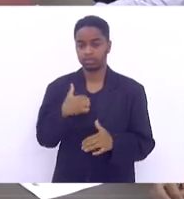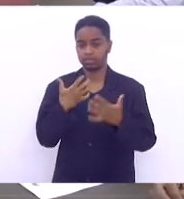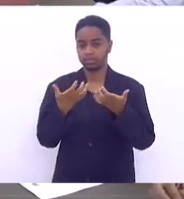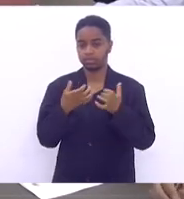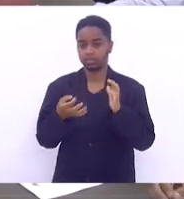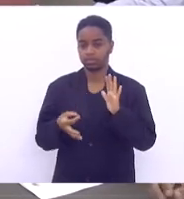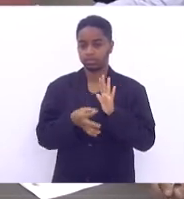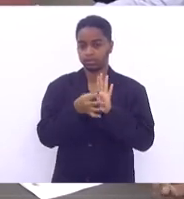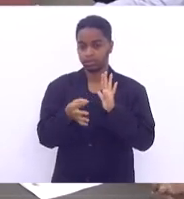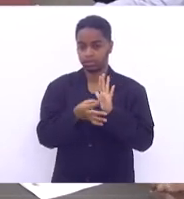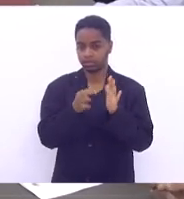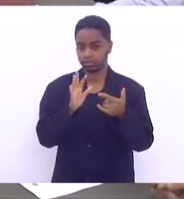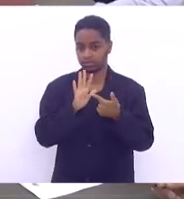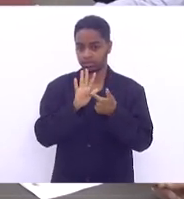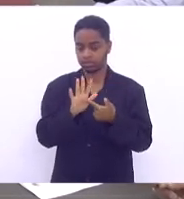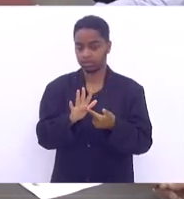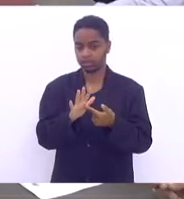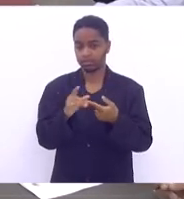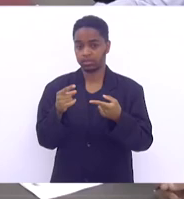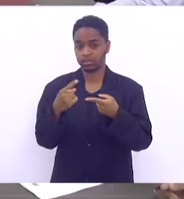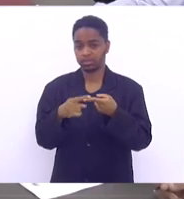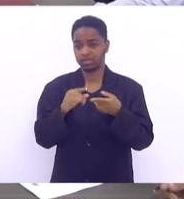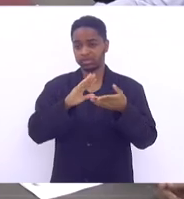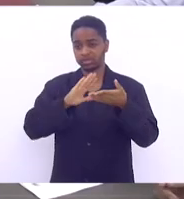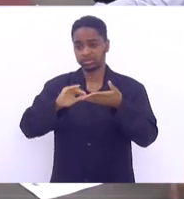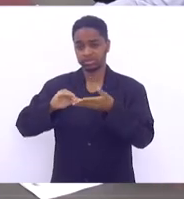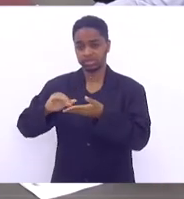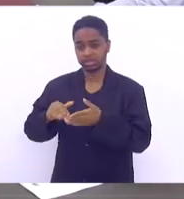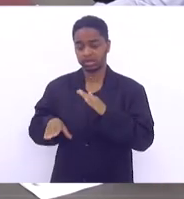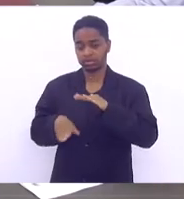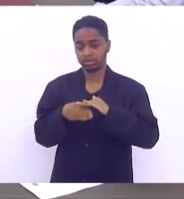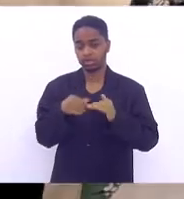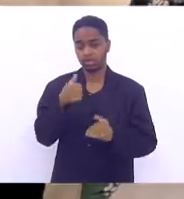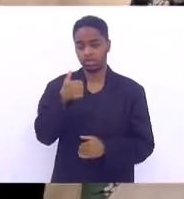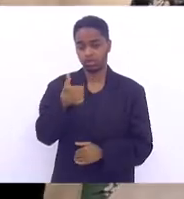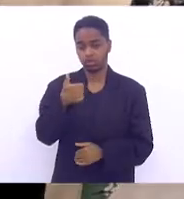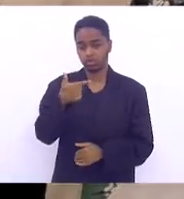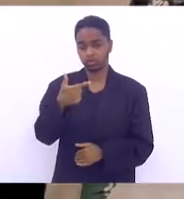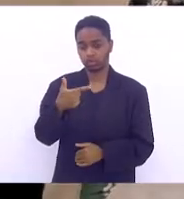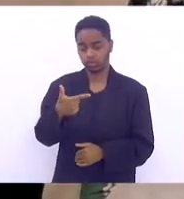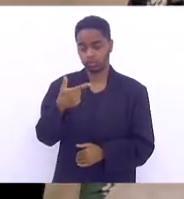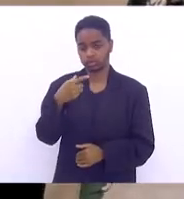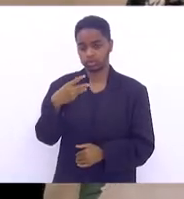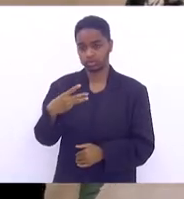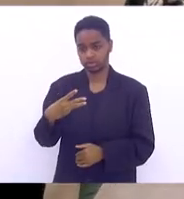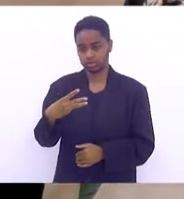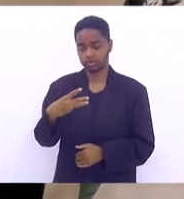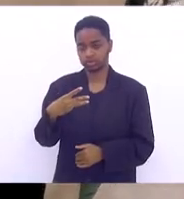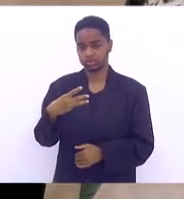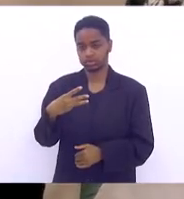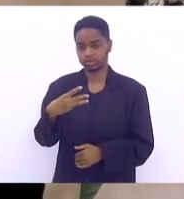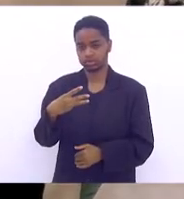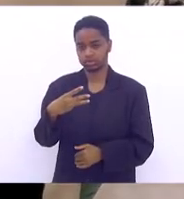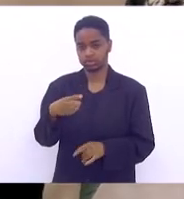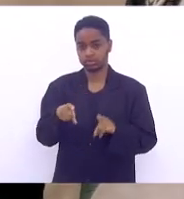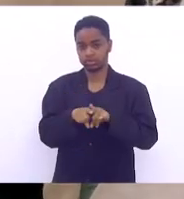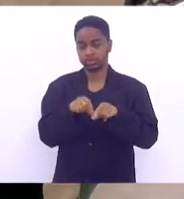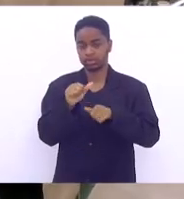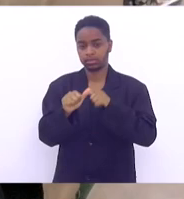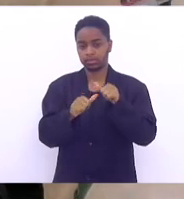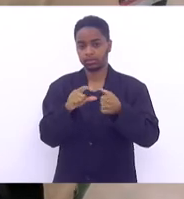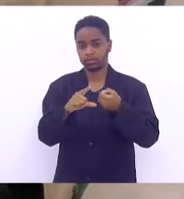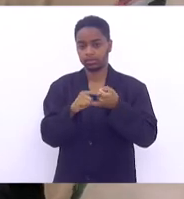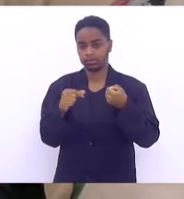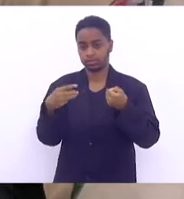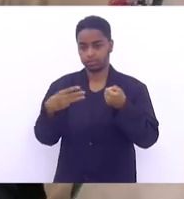parecer, é para desconsiderar essas emendas aqui, a 1, a 2 e a 3, e modificando o artigo 3